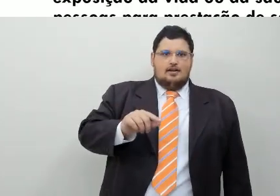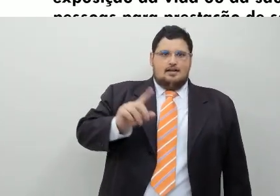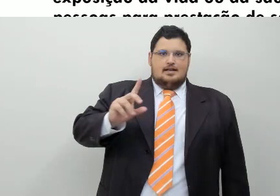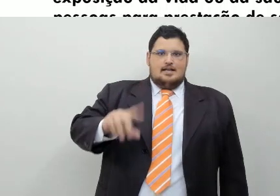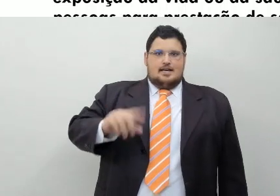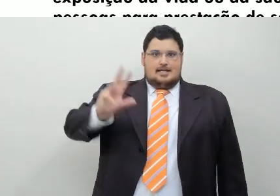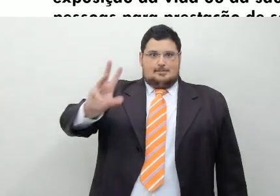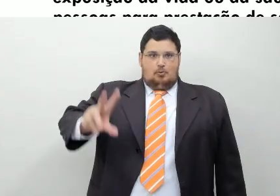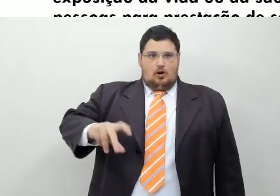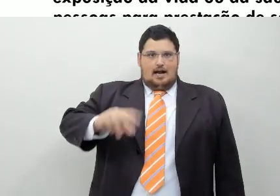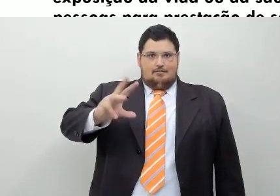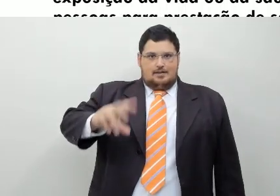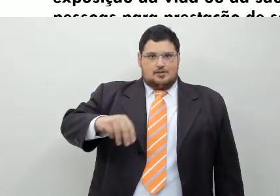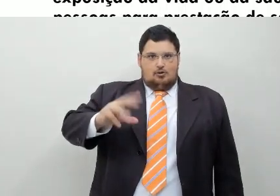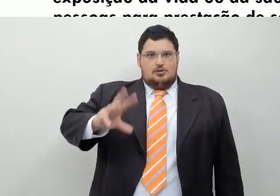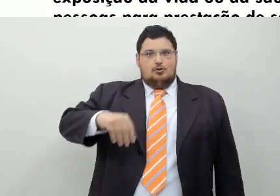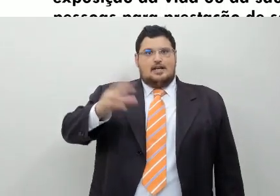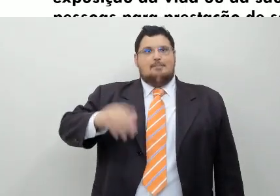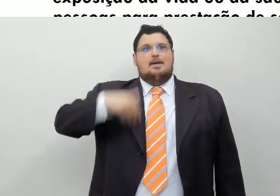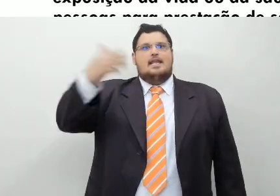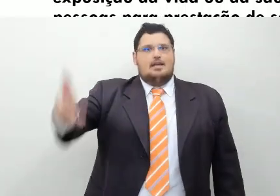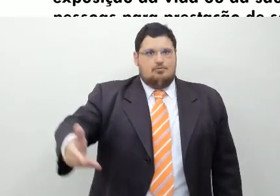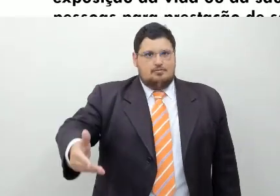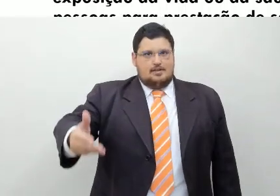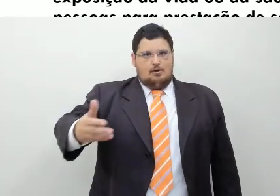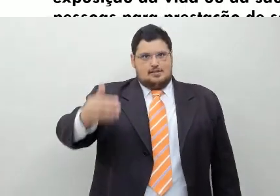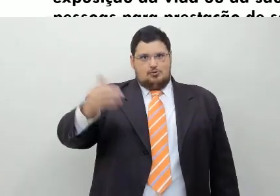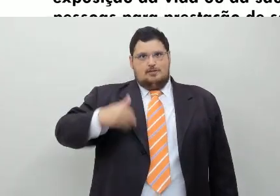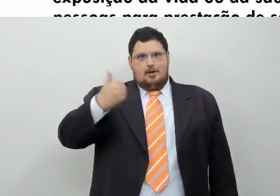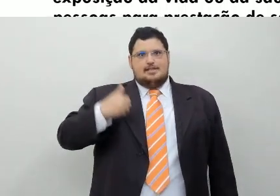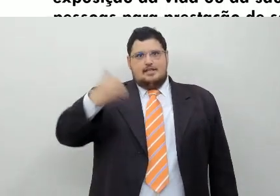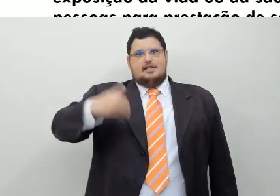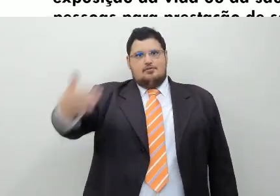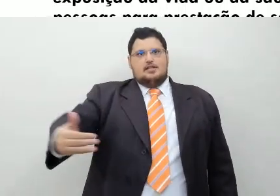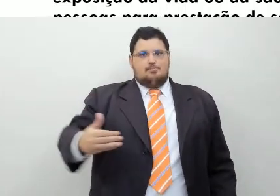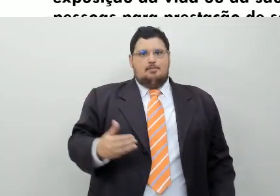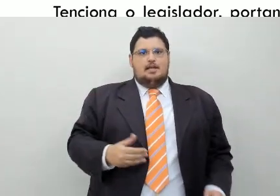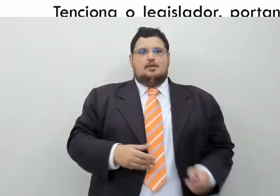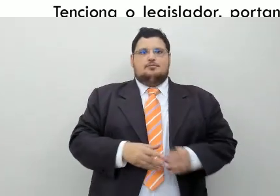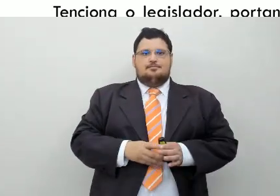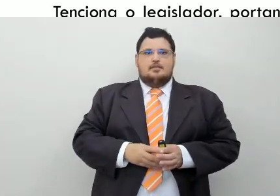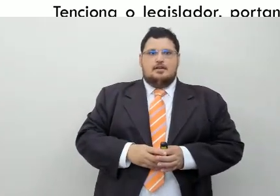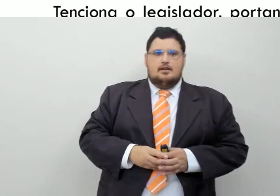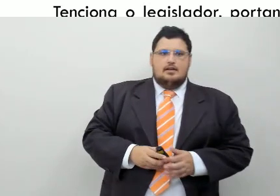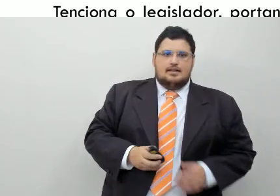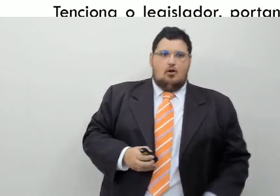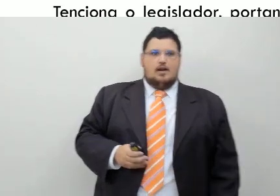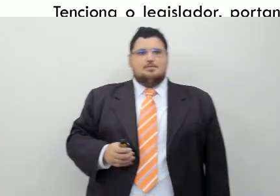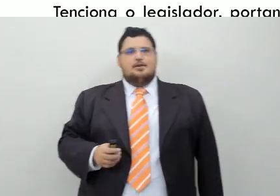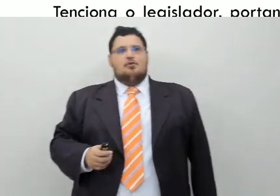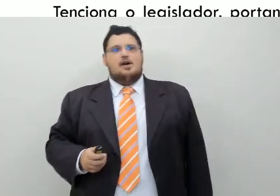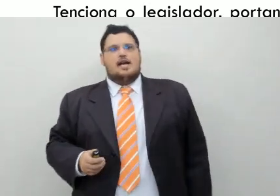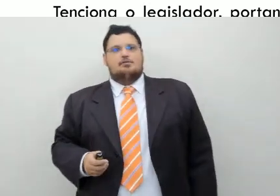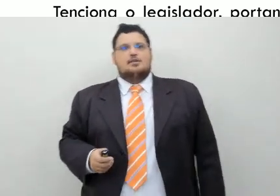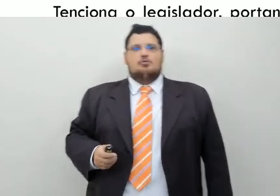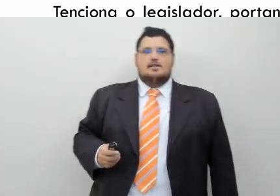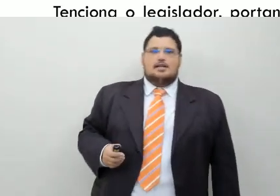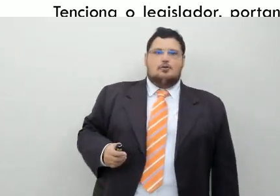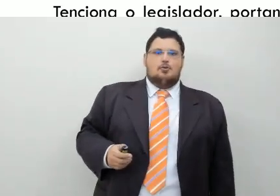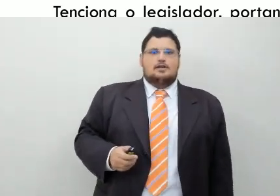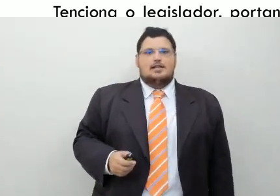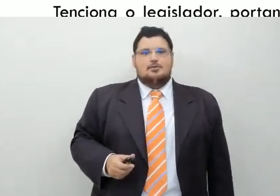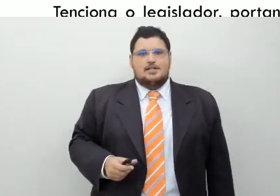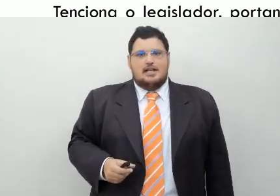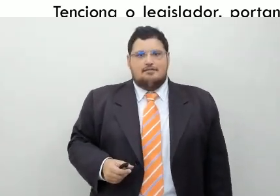ó. Expor a vida ou a saúde de outrem a perigo. Então, quer dizer, o tipo exige que você exponha a perigo. Então, é um crime de perigo concreto. Tensão no